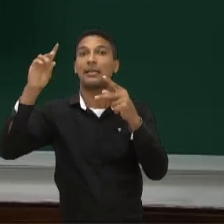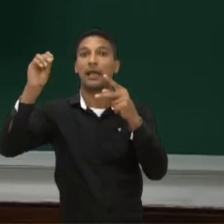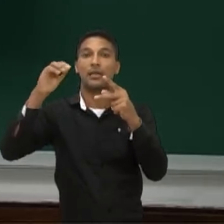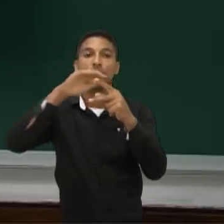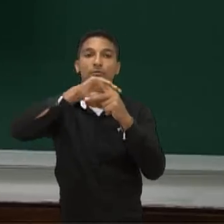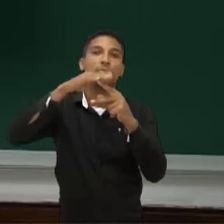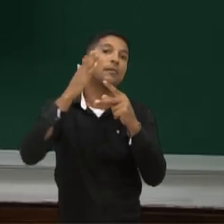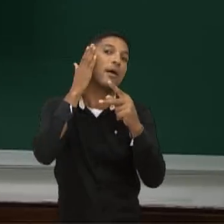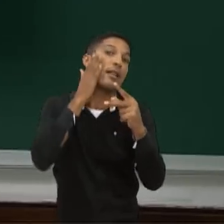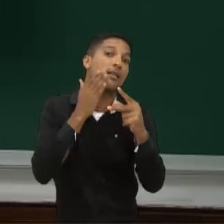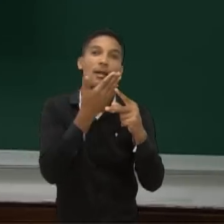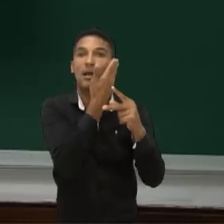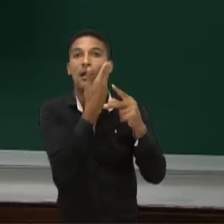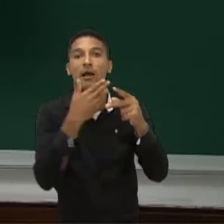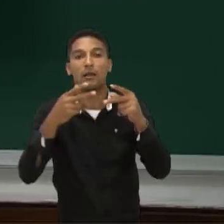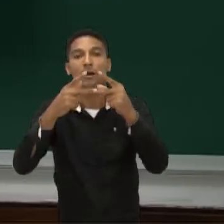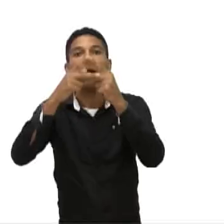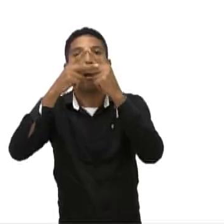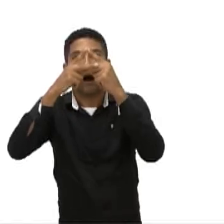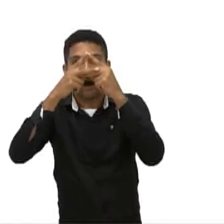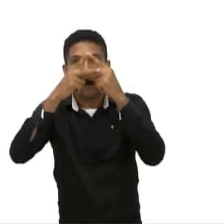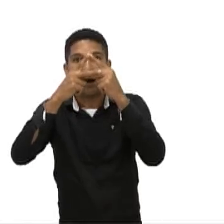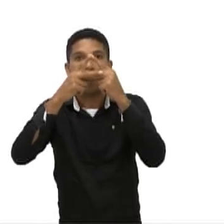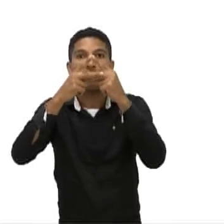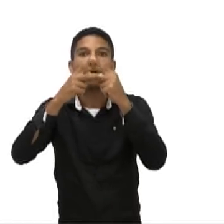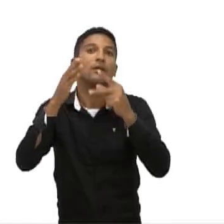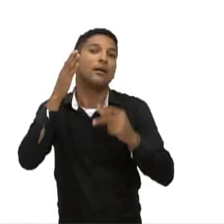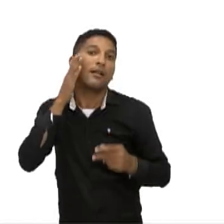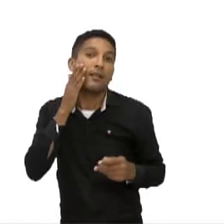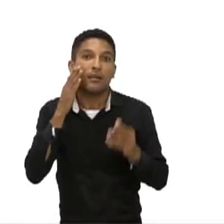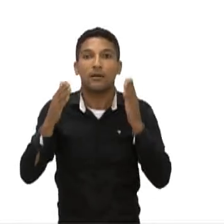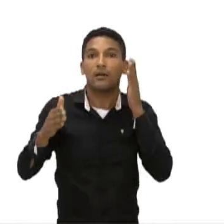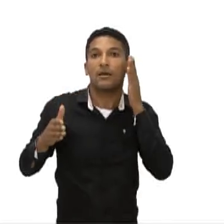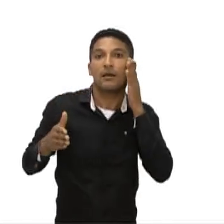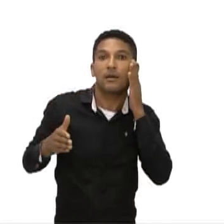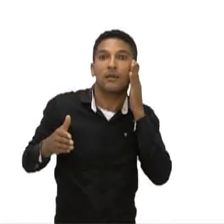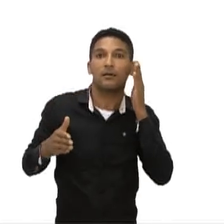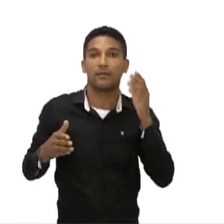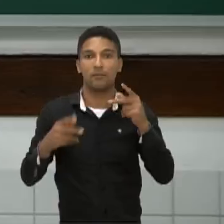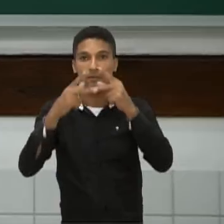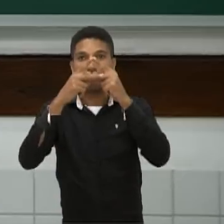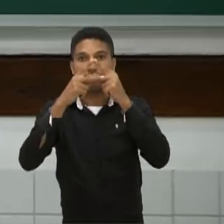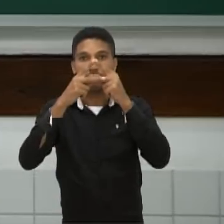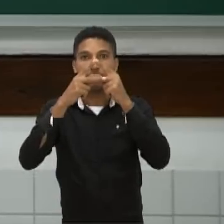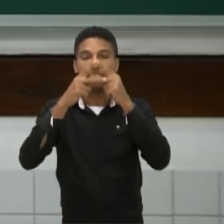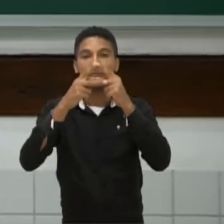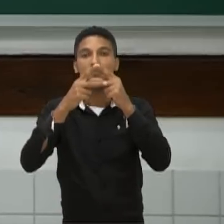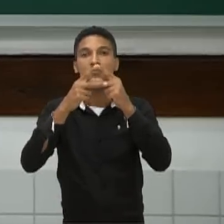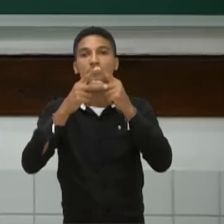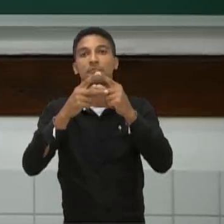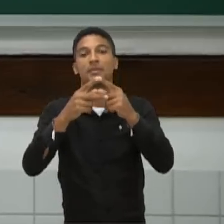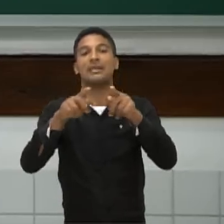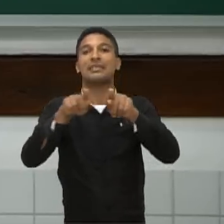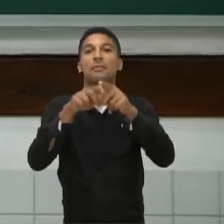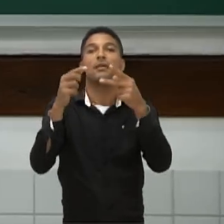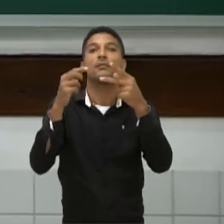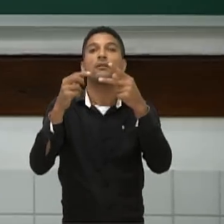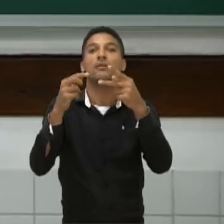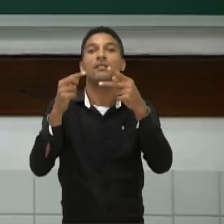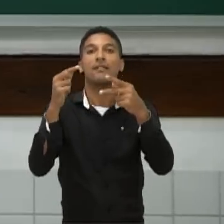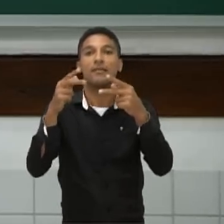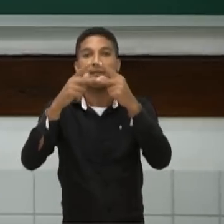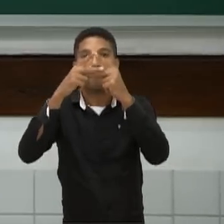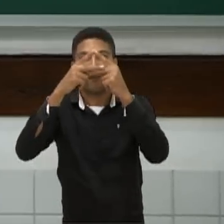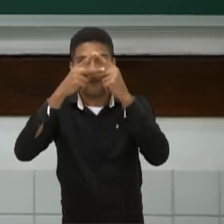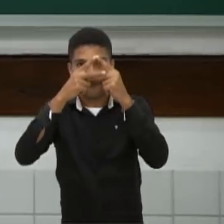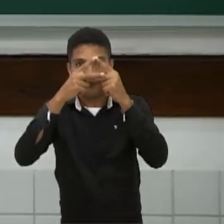Vamos ver? Sim, eles possuem. Lembra que a professora sempre está falando, quando eu estou falando dos polígonos, quando eles têm lá 3 lados, eles